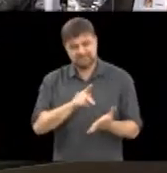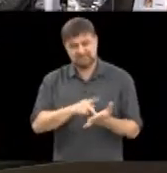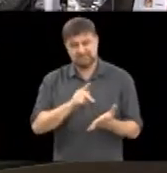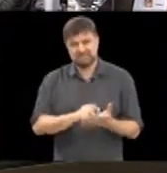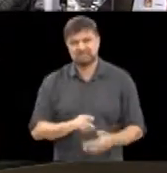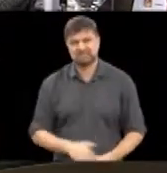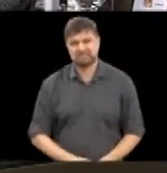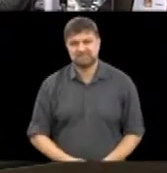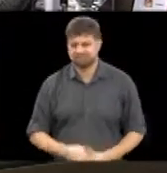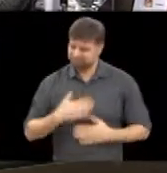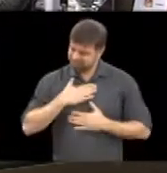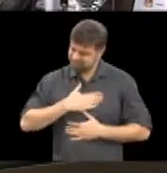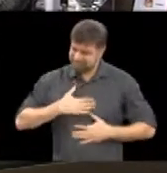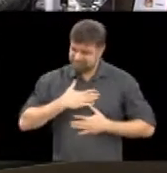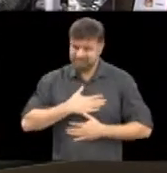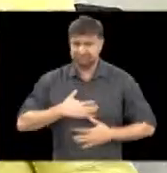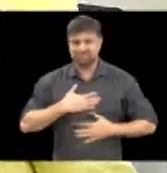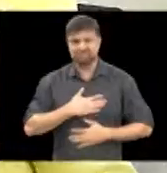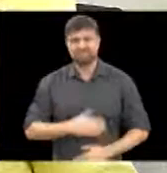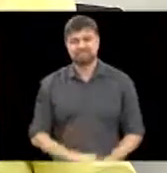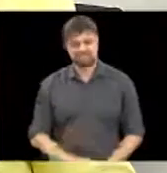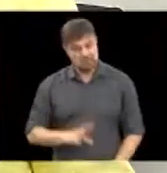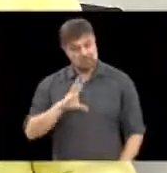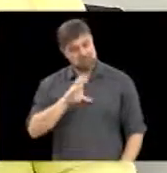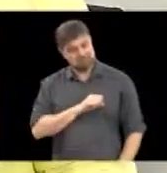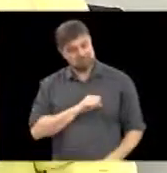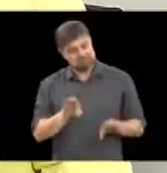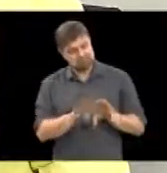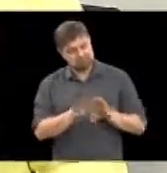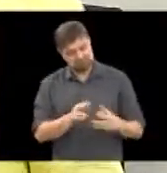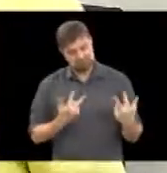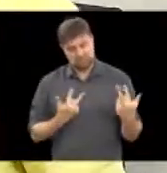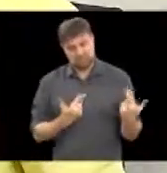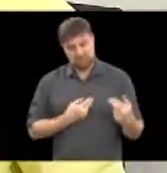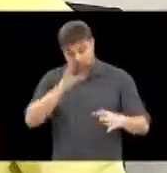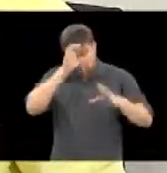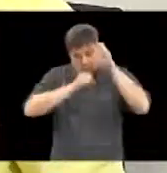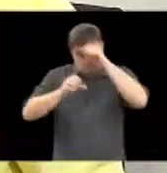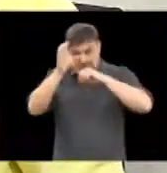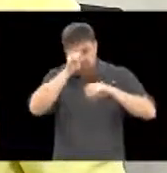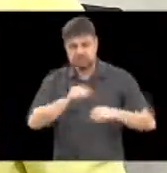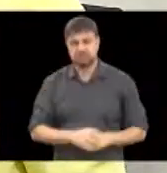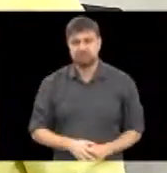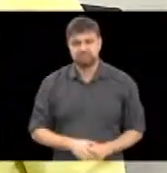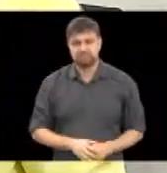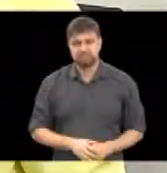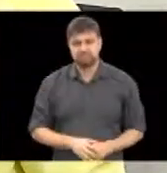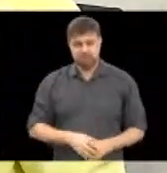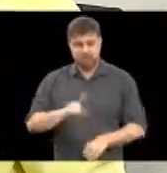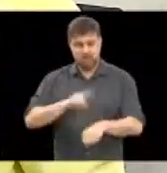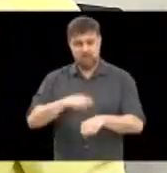obrigada a vocês, mesmo. Ana. Foi muito bom. Foi muito bom, eu também gostei. Aprendi muita coisa.